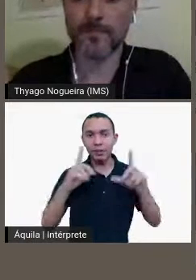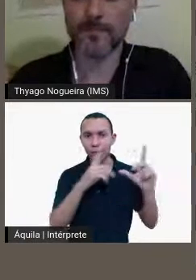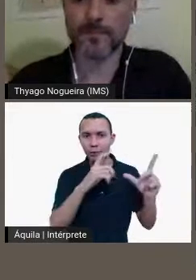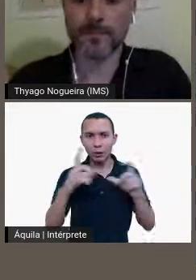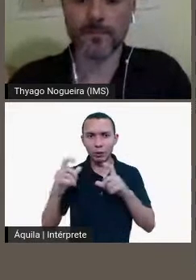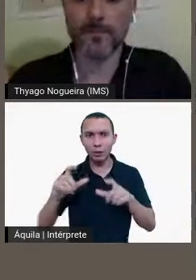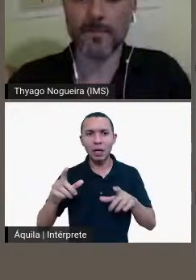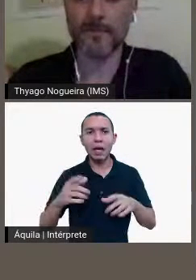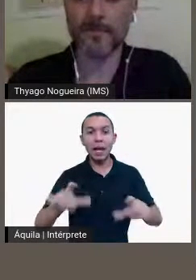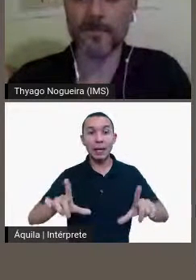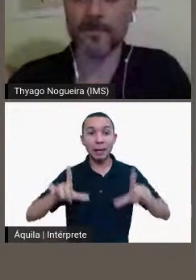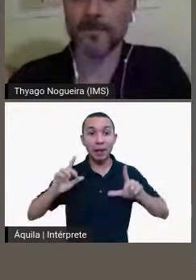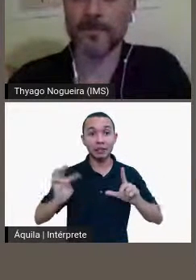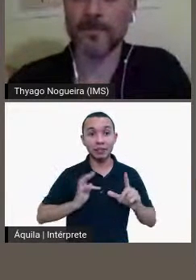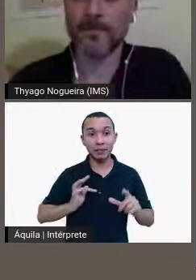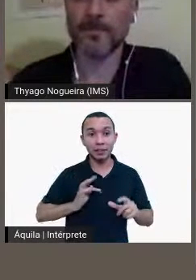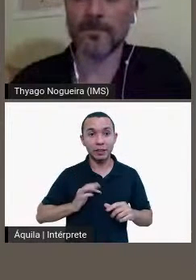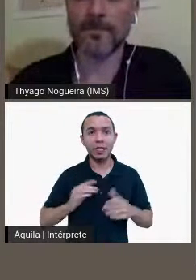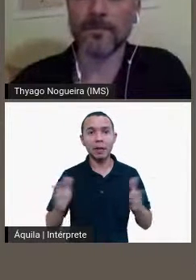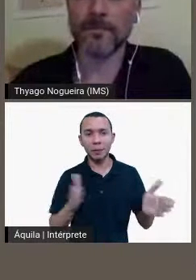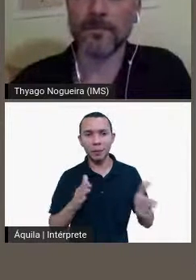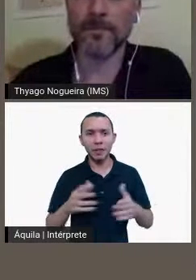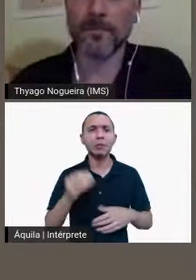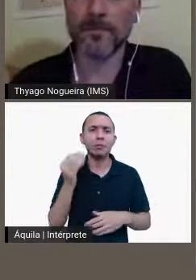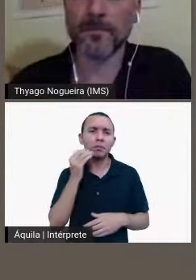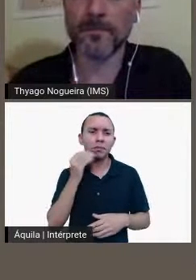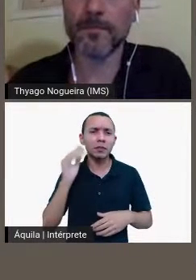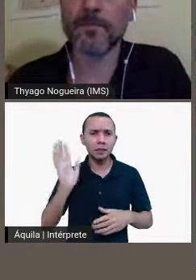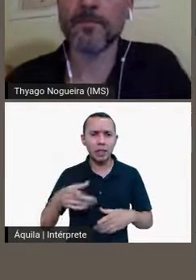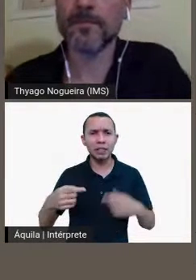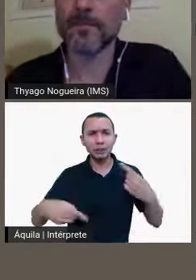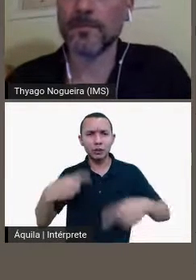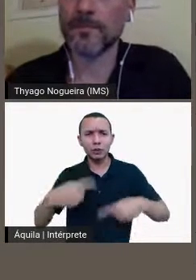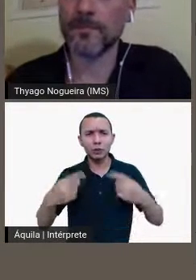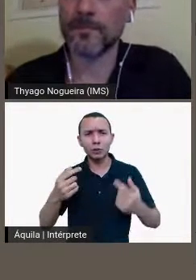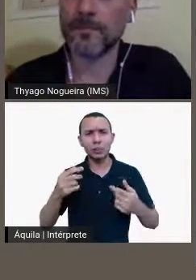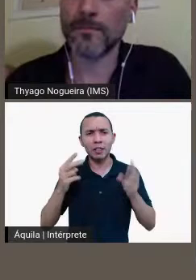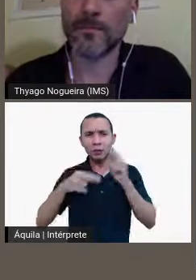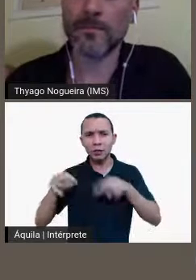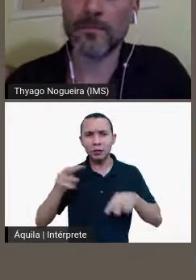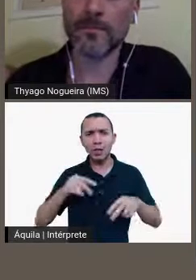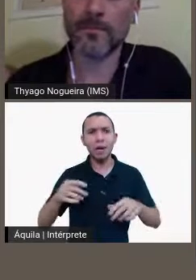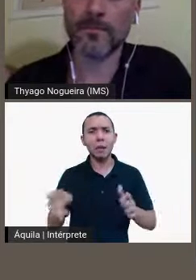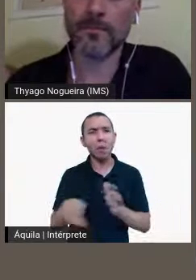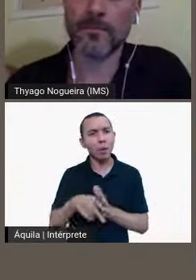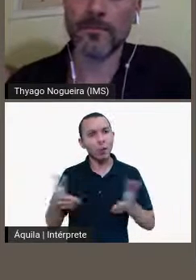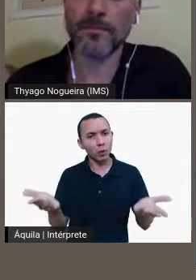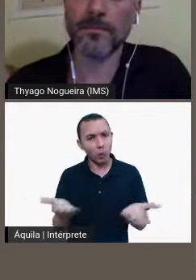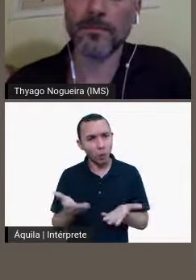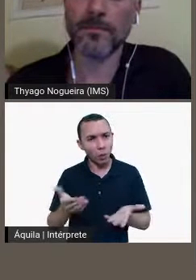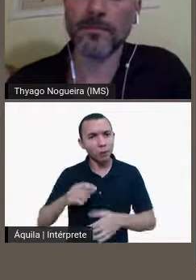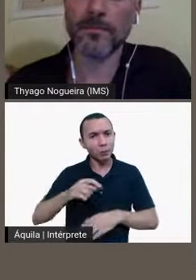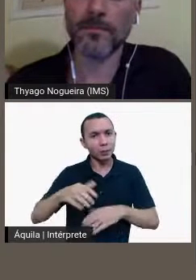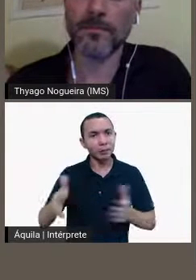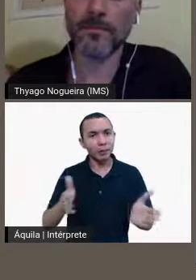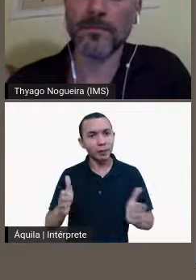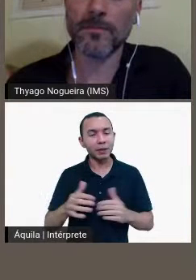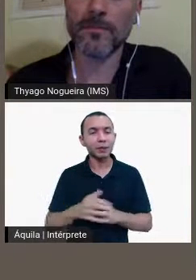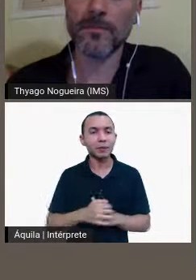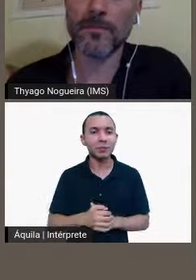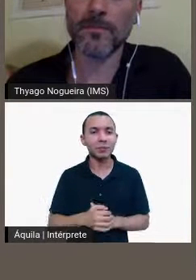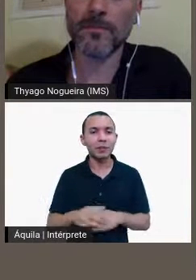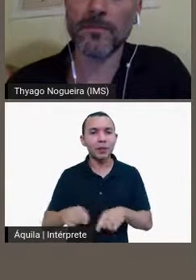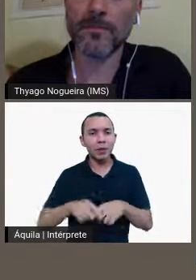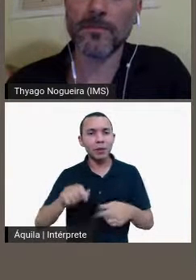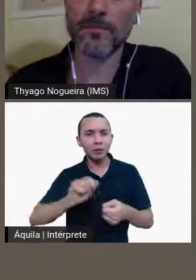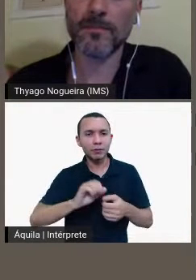imagem técnica é parâmetro oportuno para discutir a visualidade contemporânea que se estrutura enquanto iconosfera e a elaboração